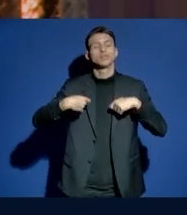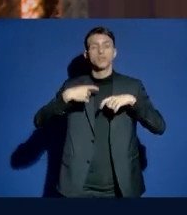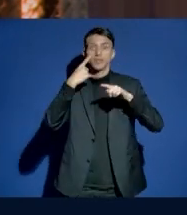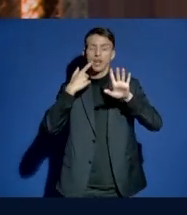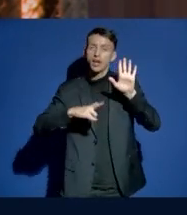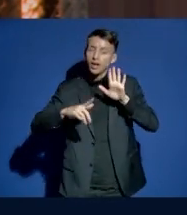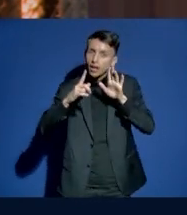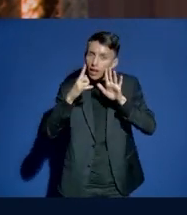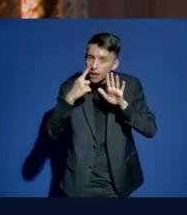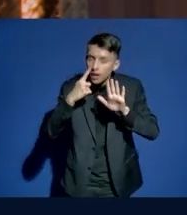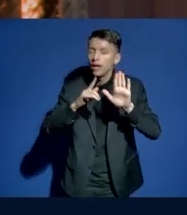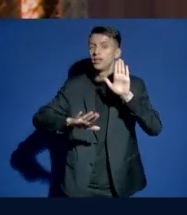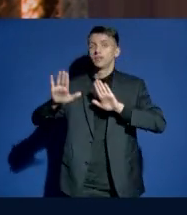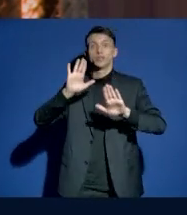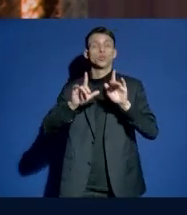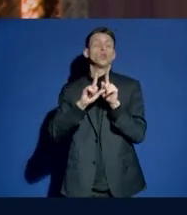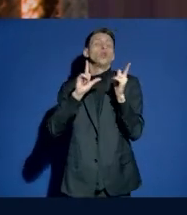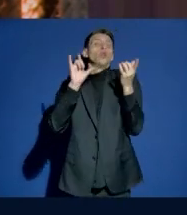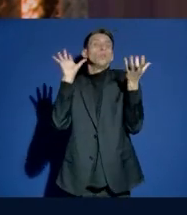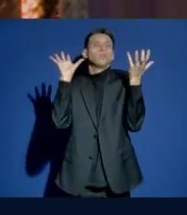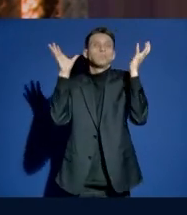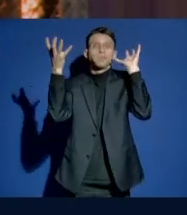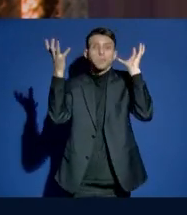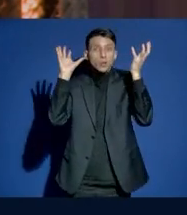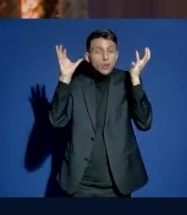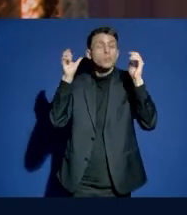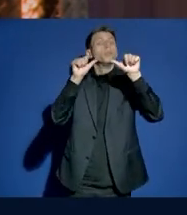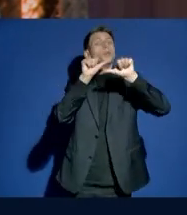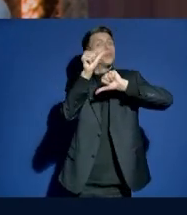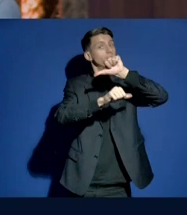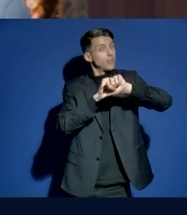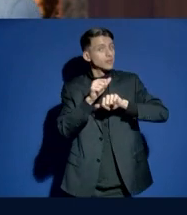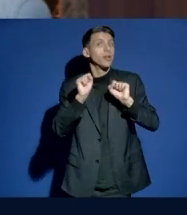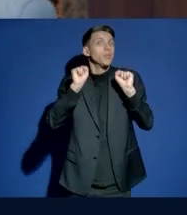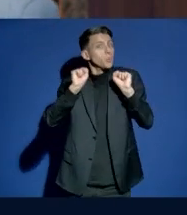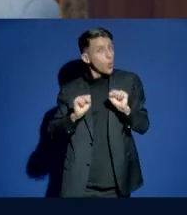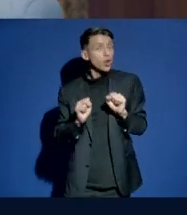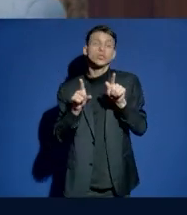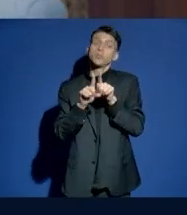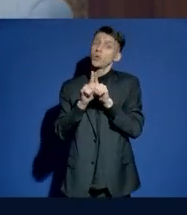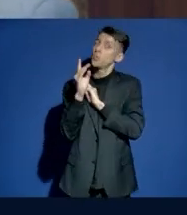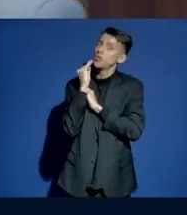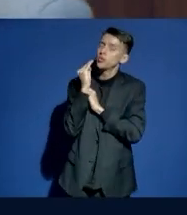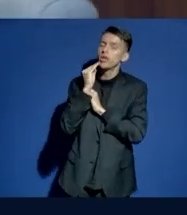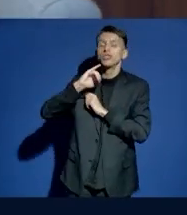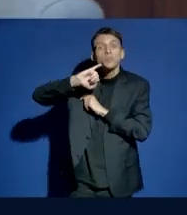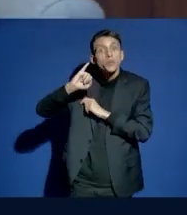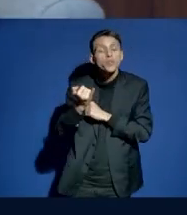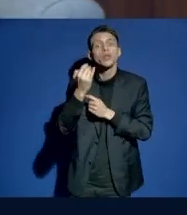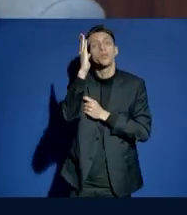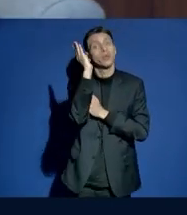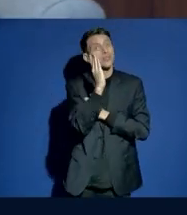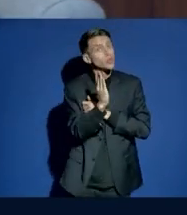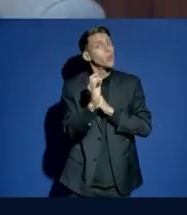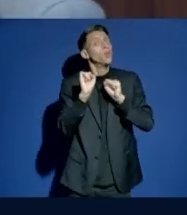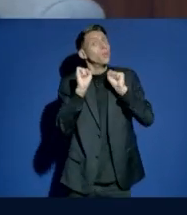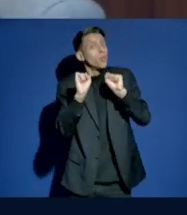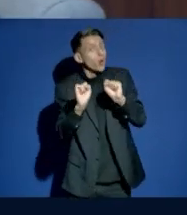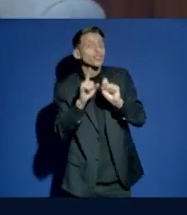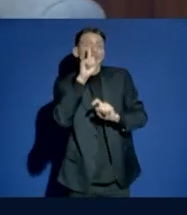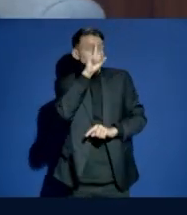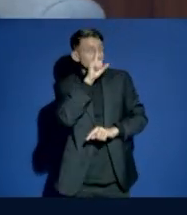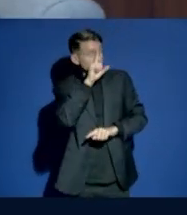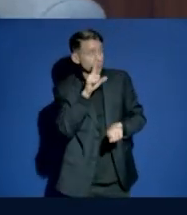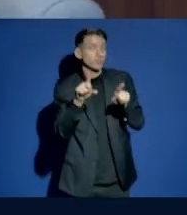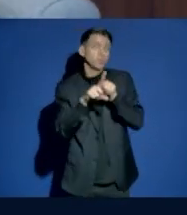a eles as mudanças climáticas que todos nós ouvimos pode ser uma grande oportunidade para o Brasil mas pode ser também um grande